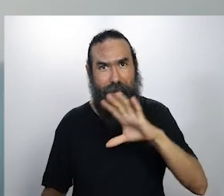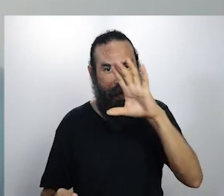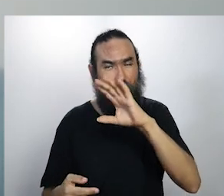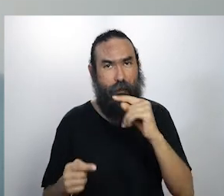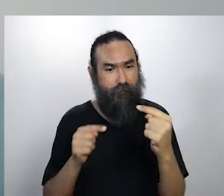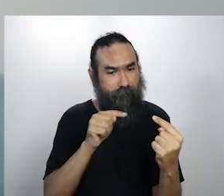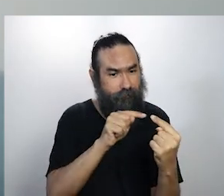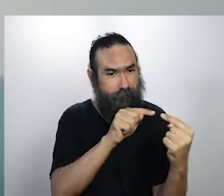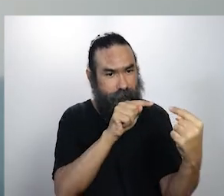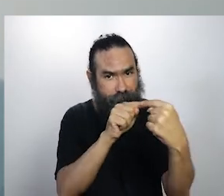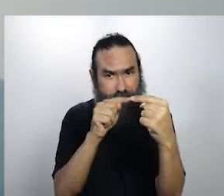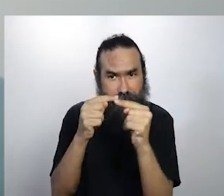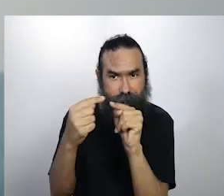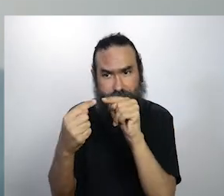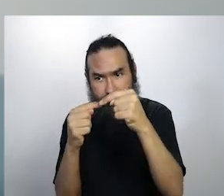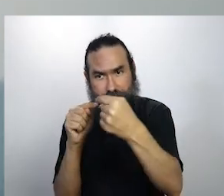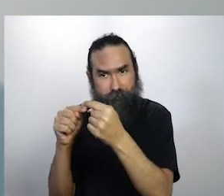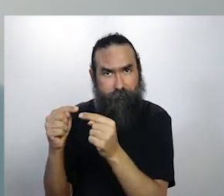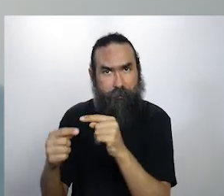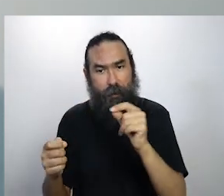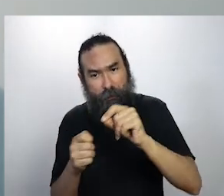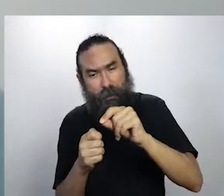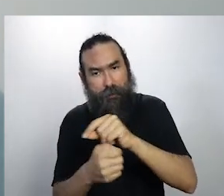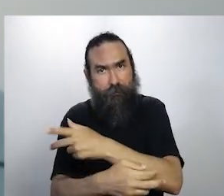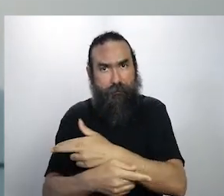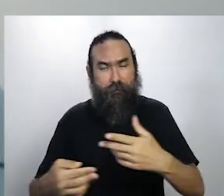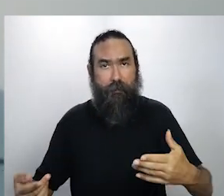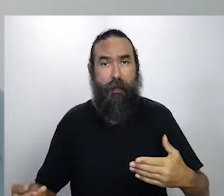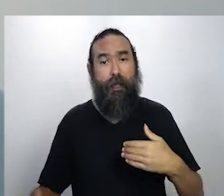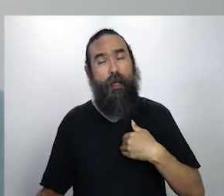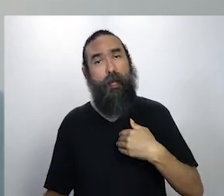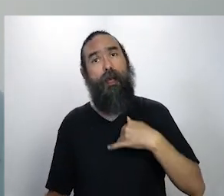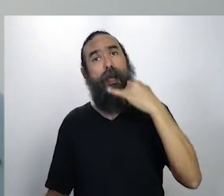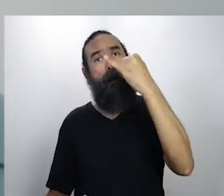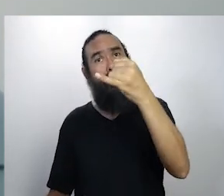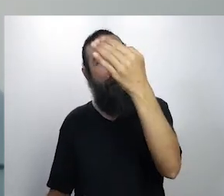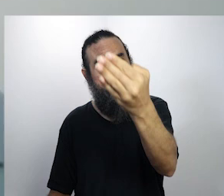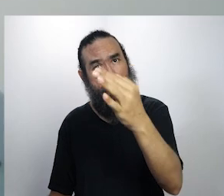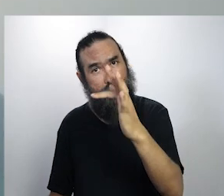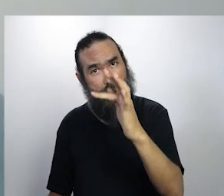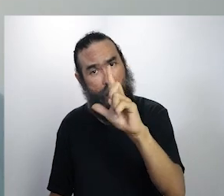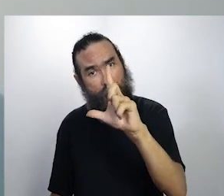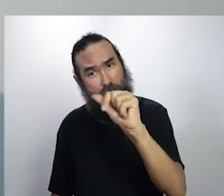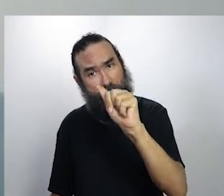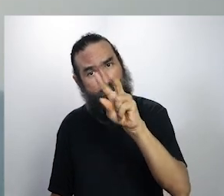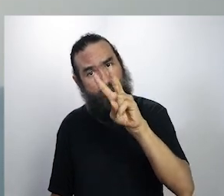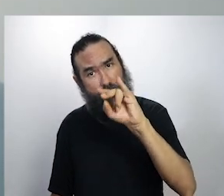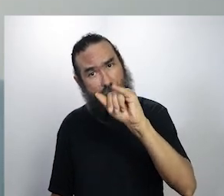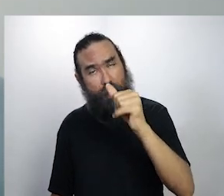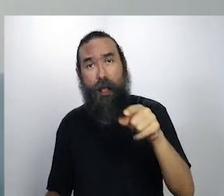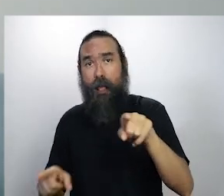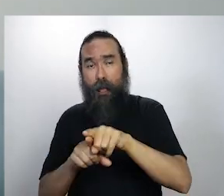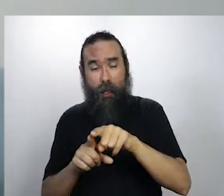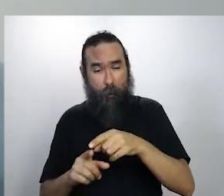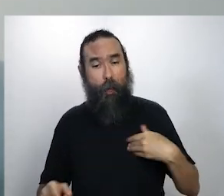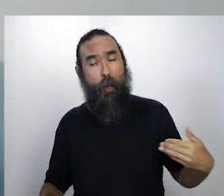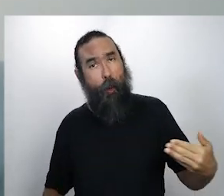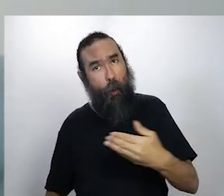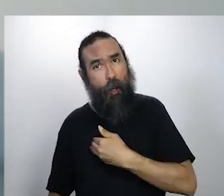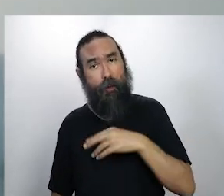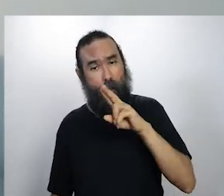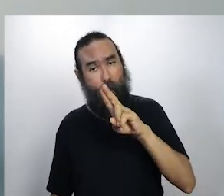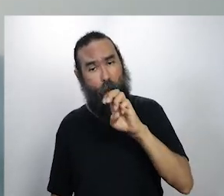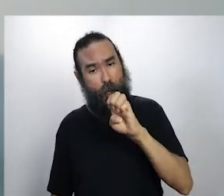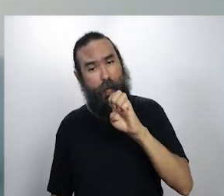colocar também, né, a UFG está aí, a UEG está aí, e agora essa articulação das instituições públicas de